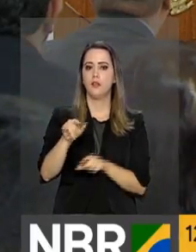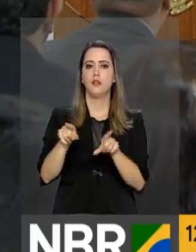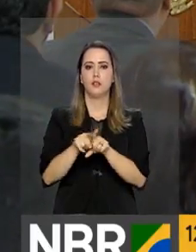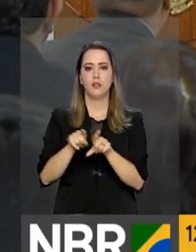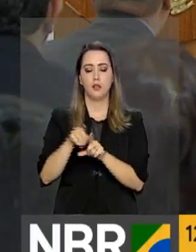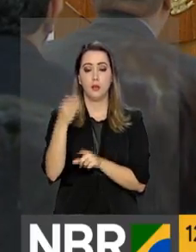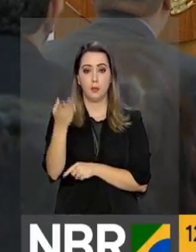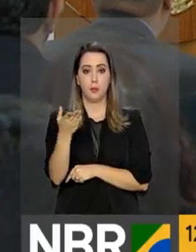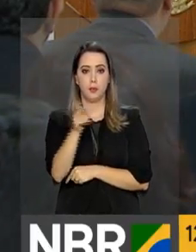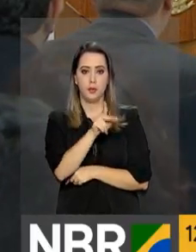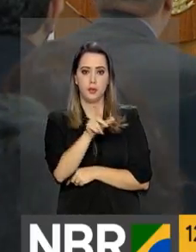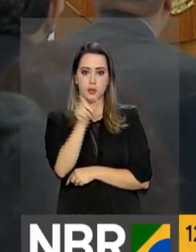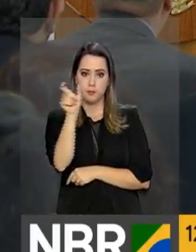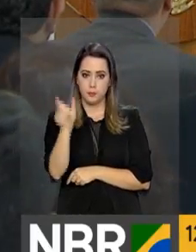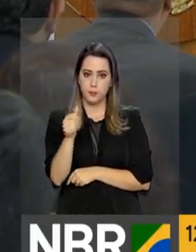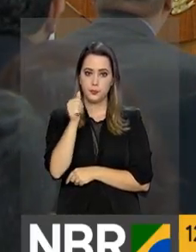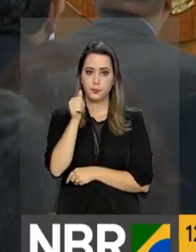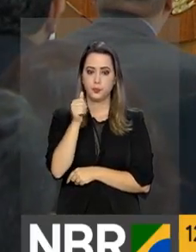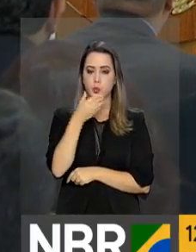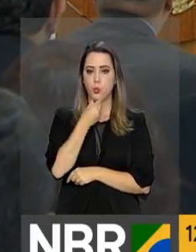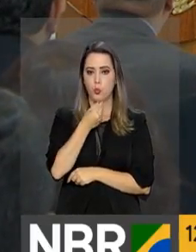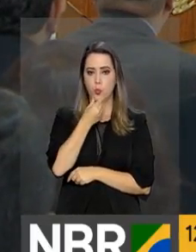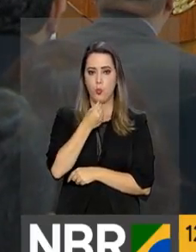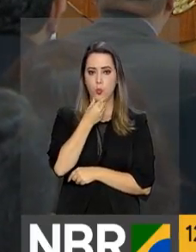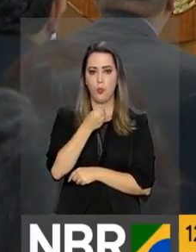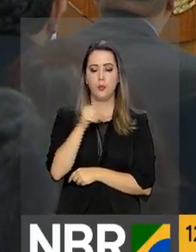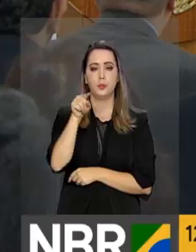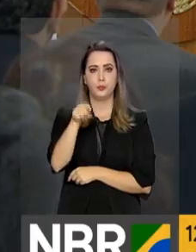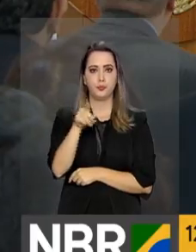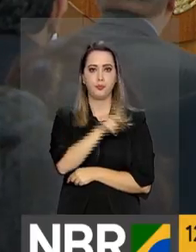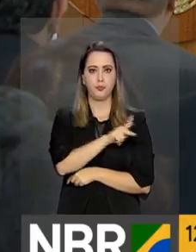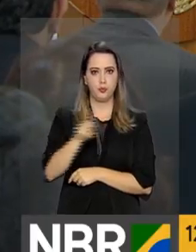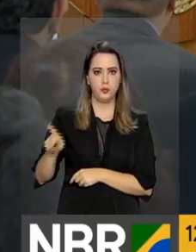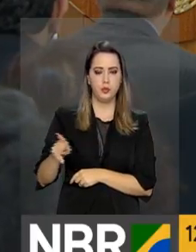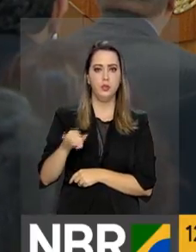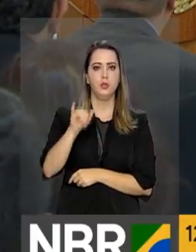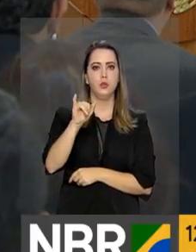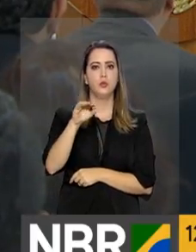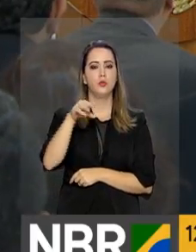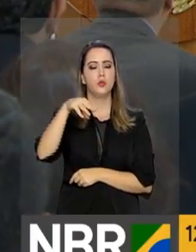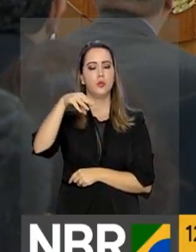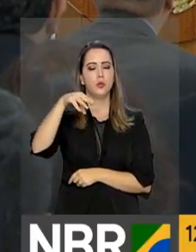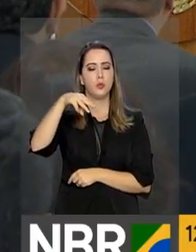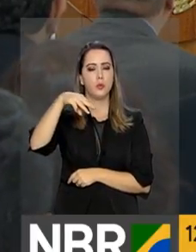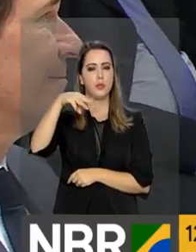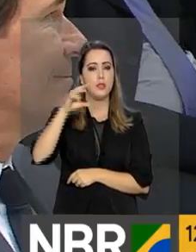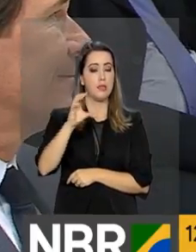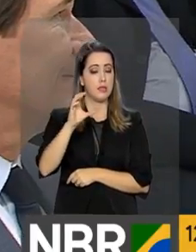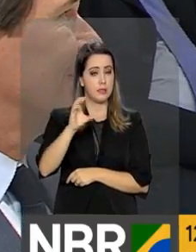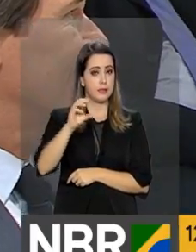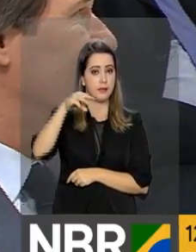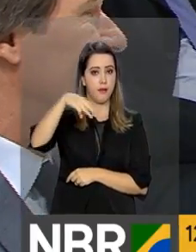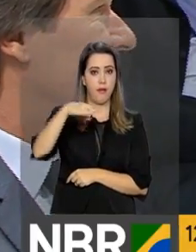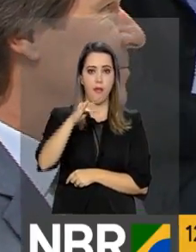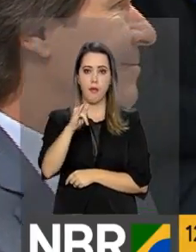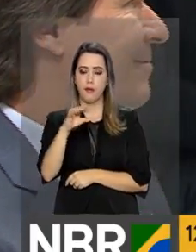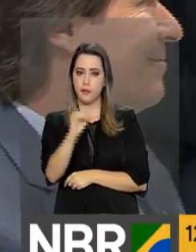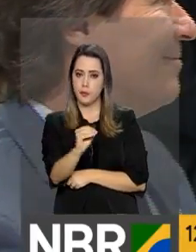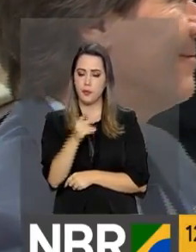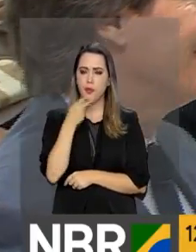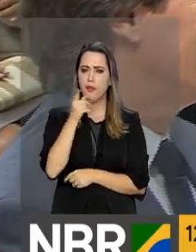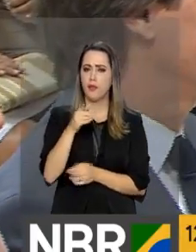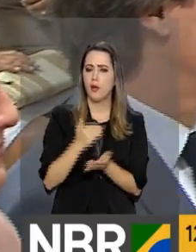o presidente do instituto chico mendes de conservação da biodiversidade complementar todos e dizer fazer uma consideração